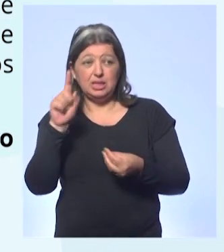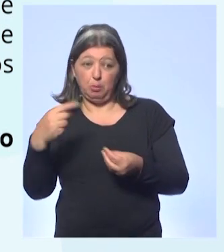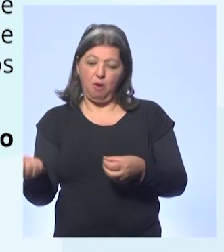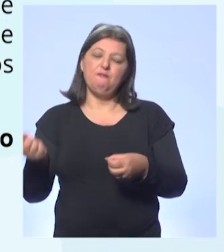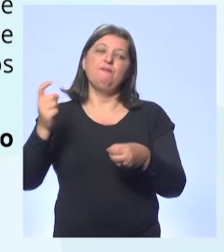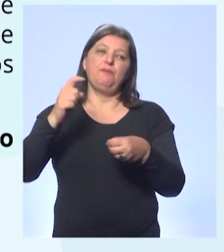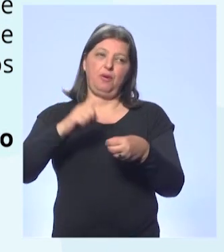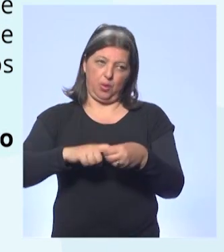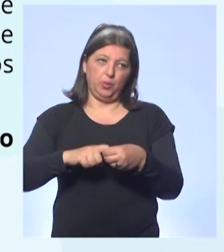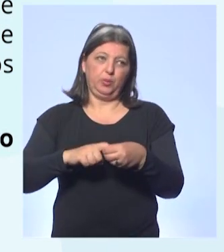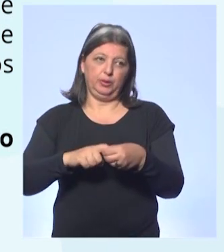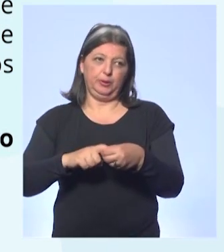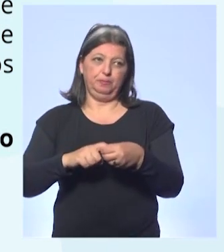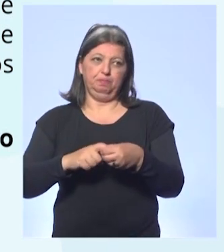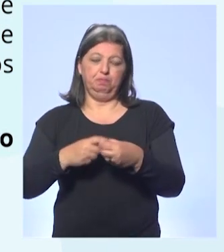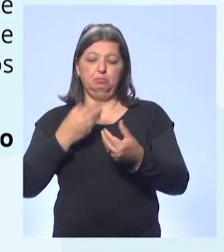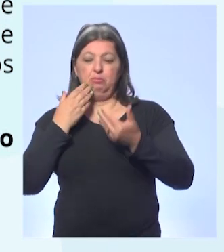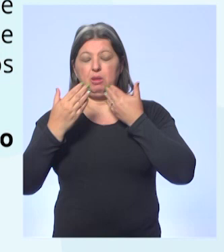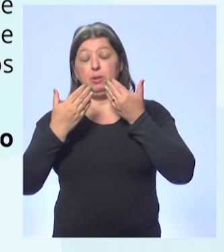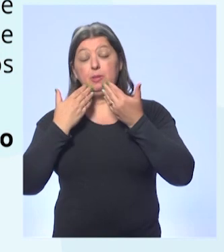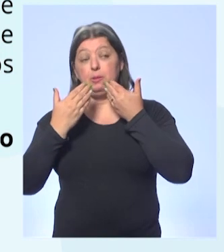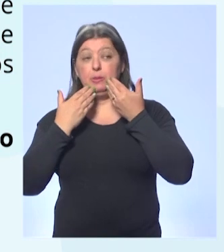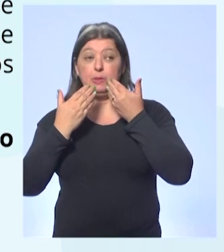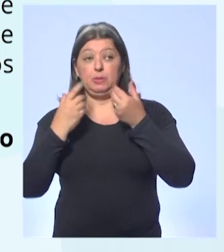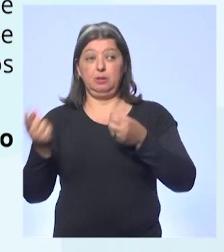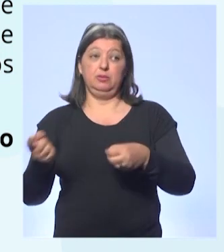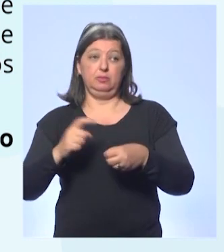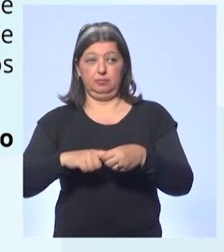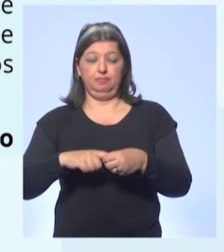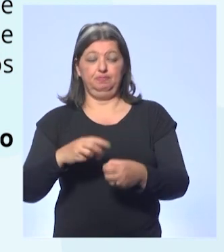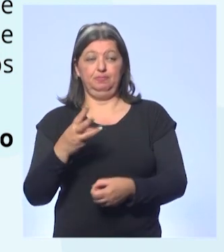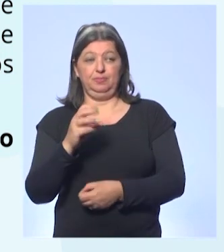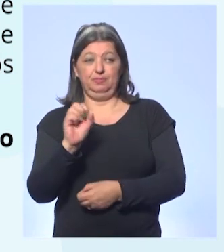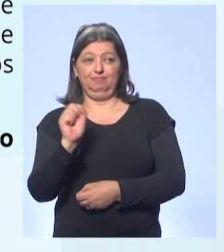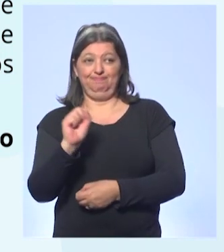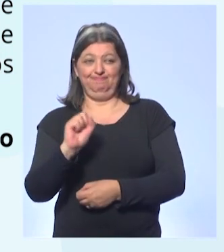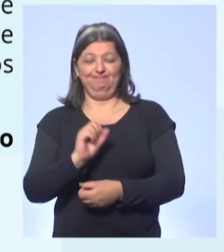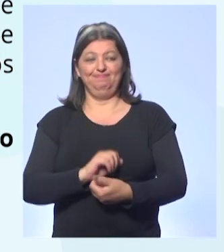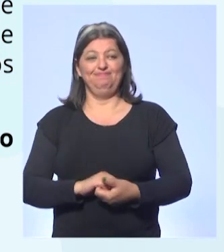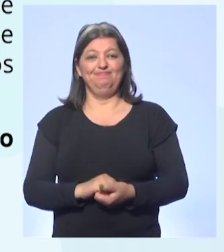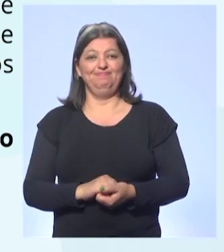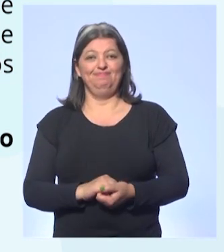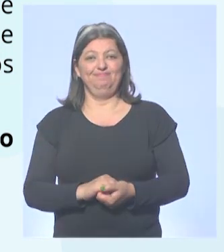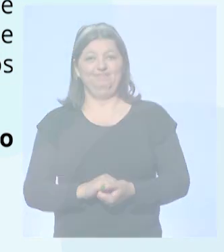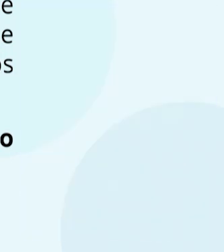com a gente aqui para discutir essa retomada. Então, vamos lá, mais 30 segundos.